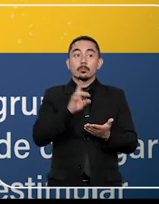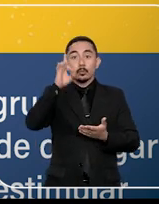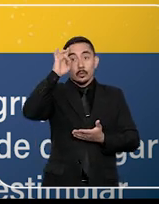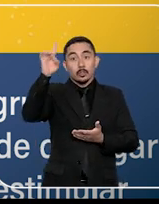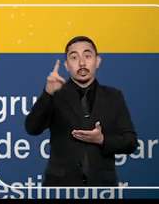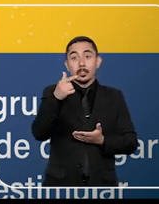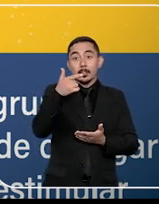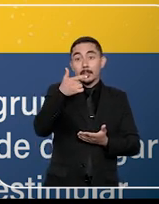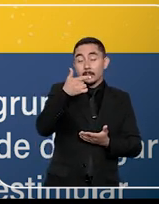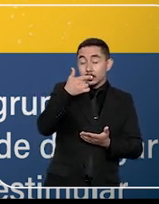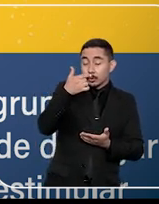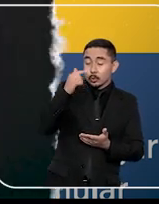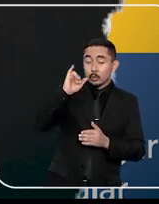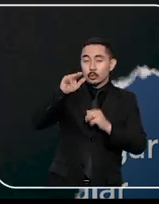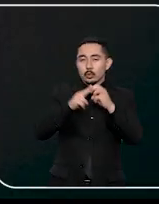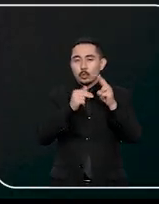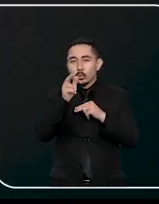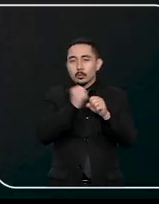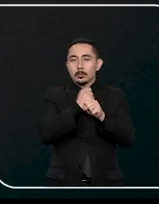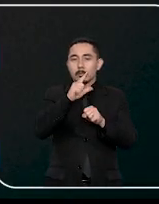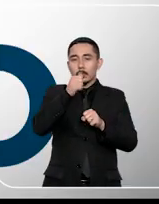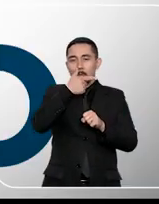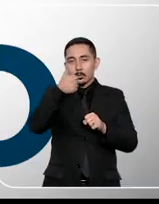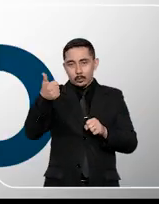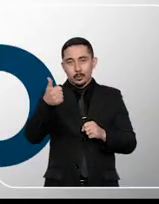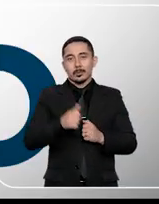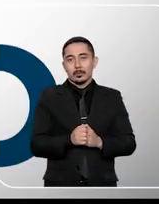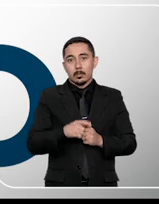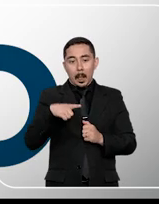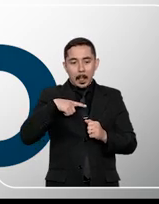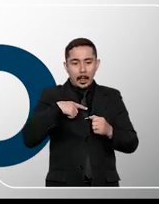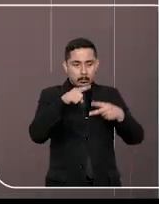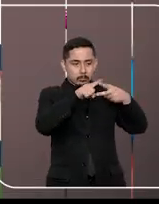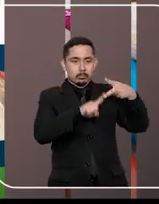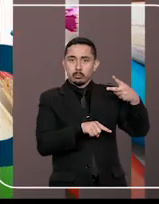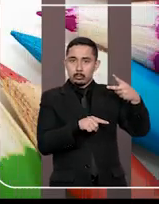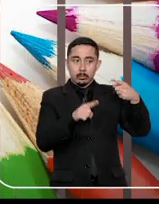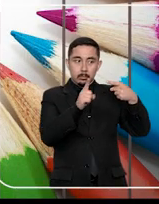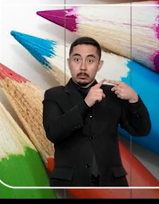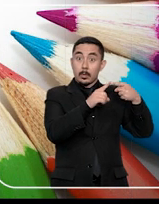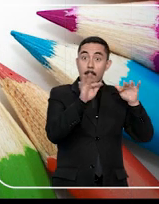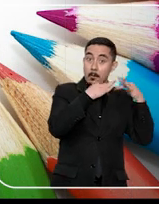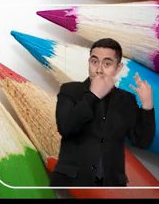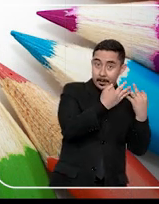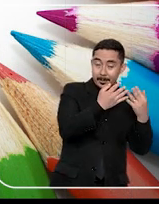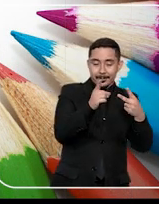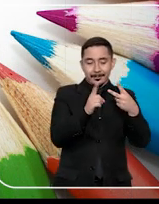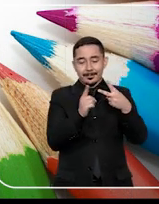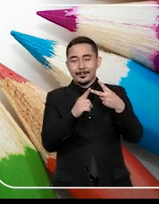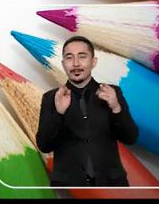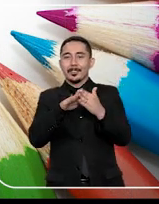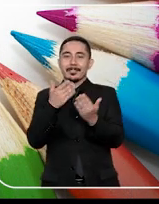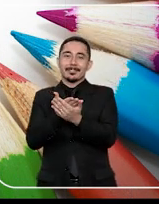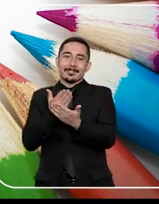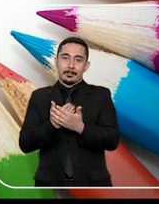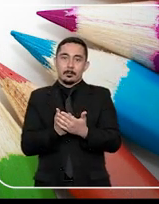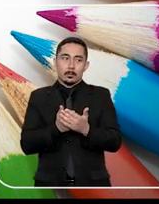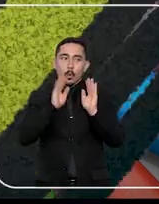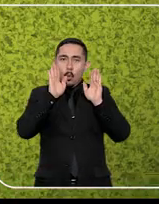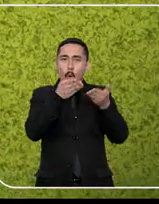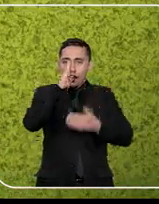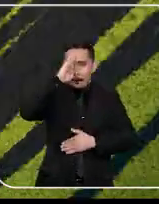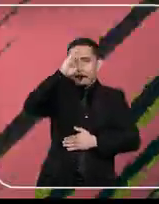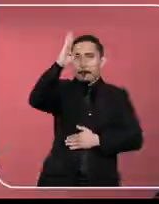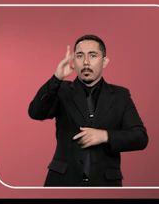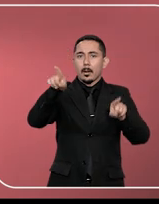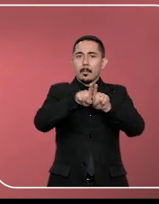de 2021. Possui duas grandes linhas de ação, famílias e escolas. Seu foco principal é